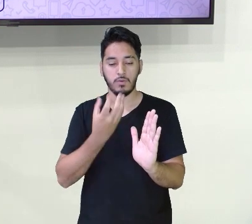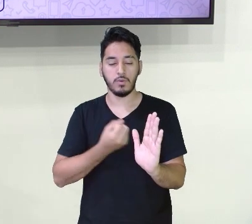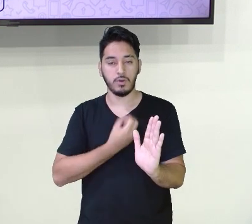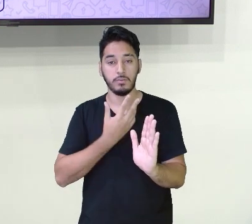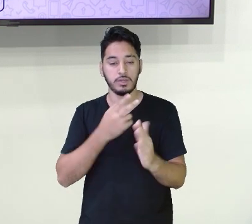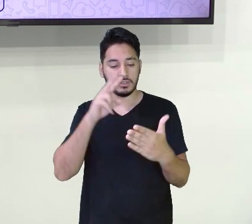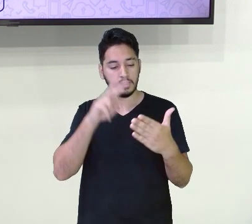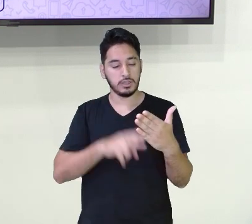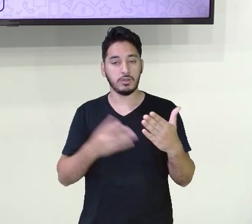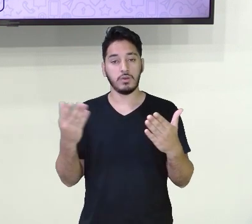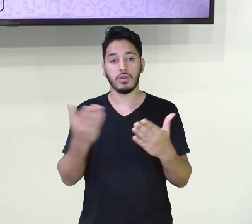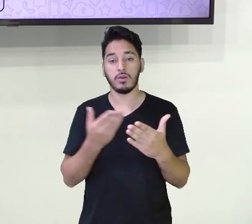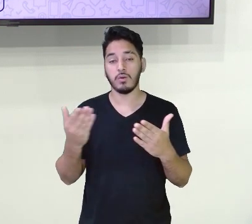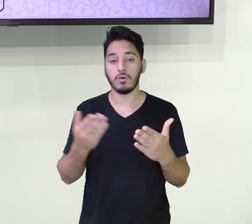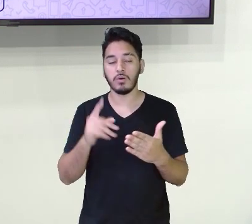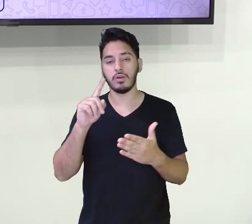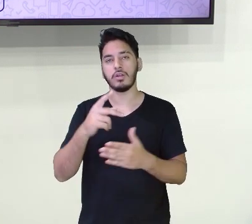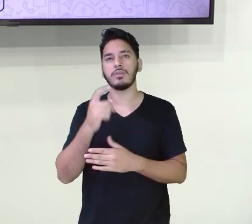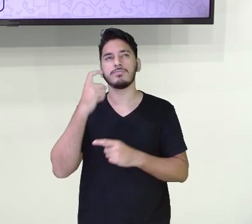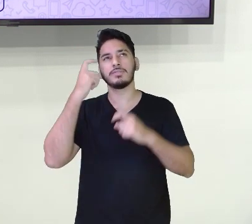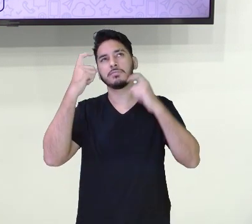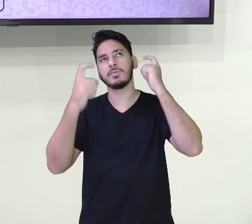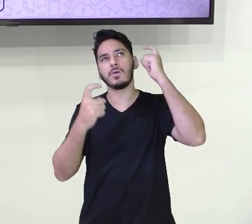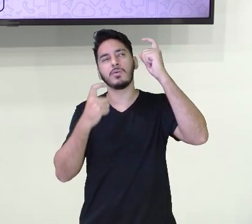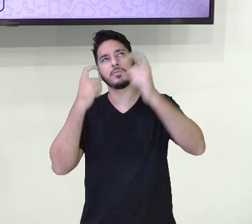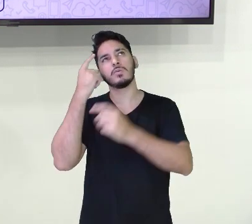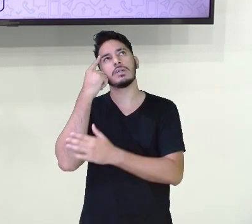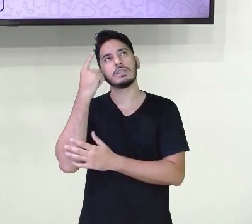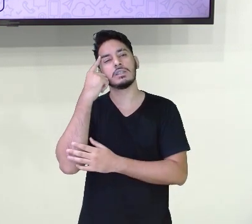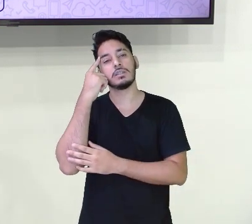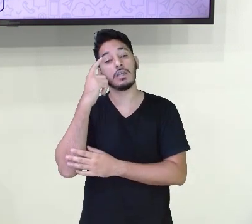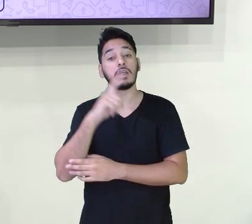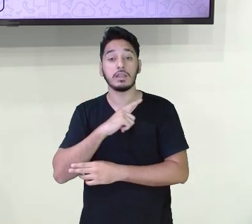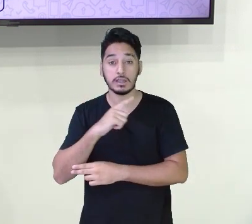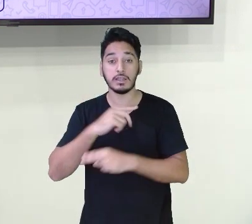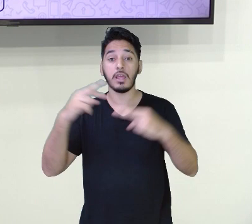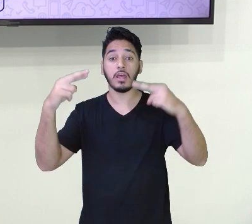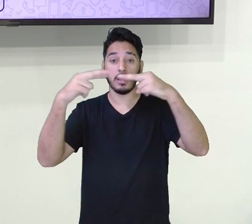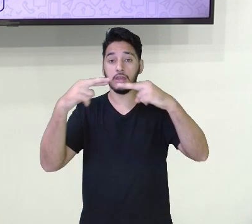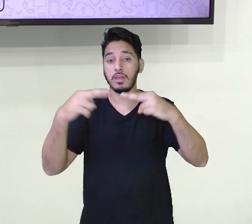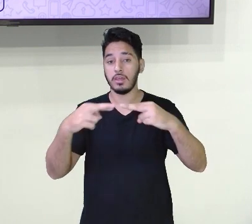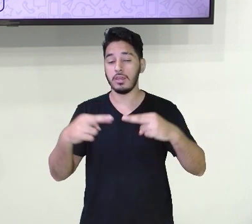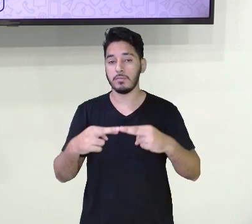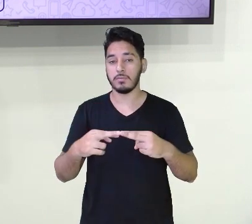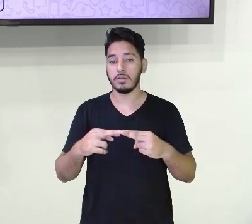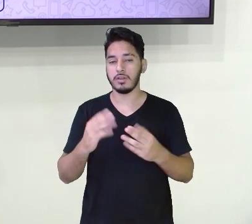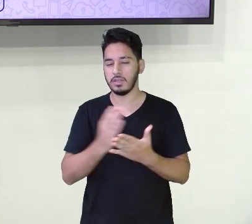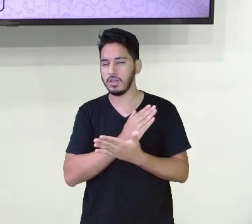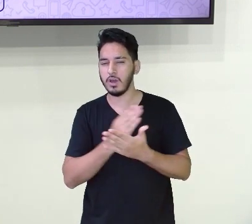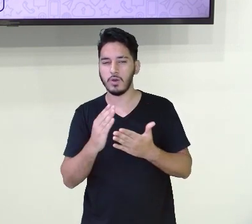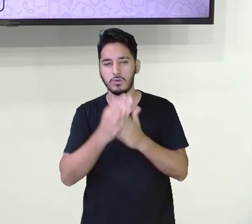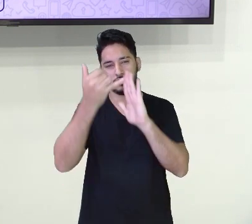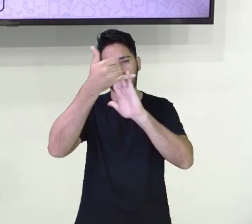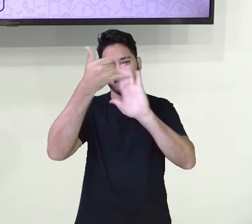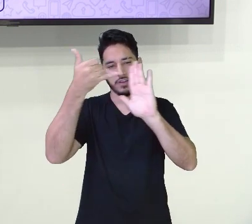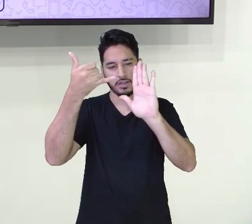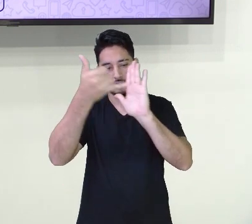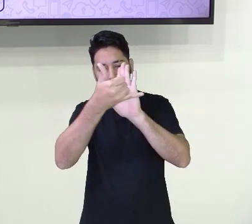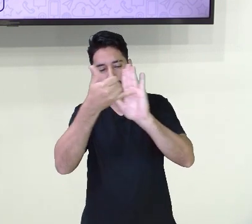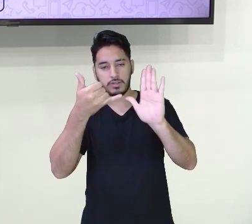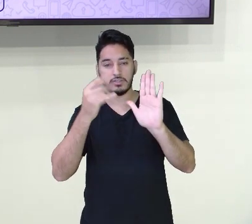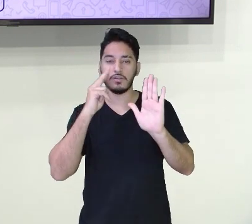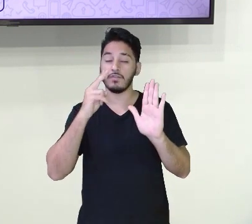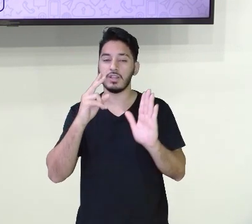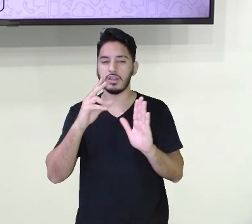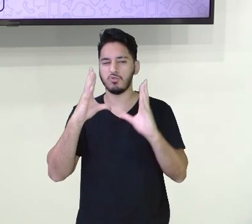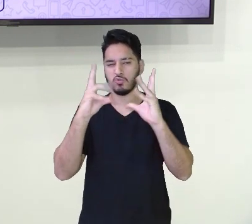que nós lemos agora, ele se preocupou em fazer a rima em alguns de seus versos. Você vê